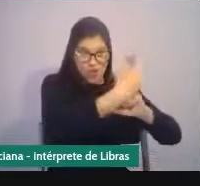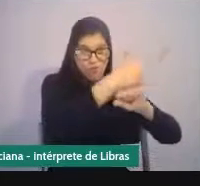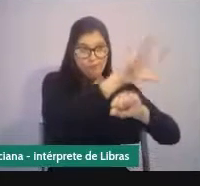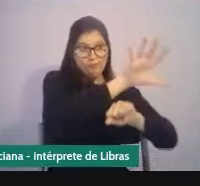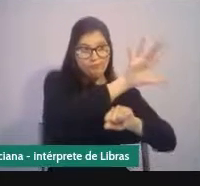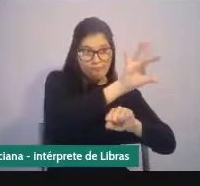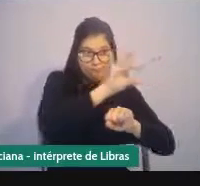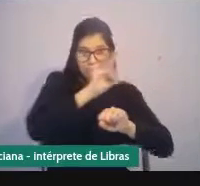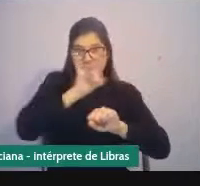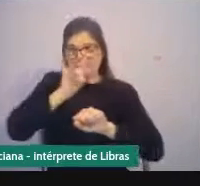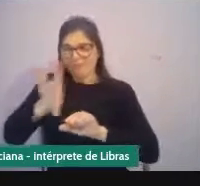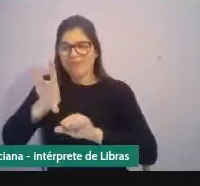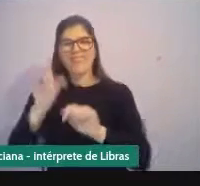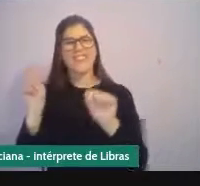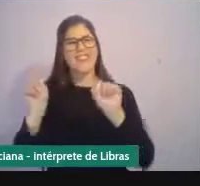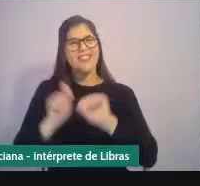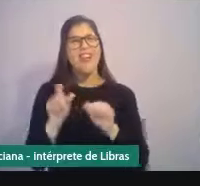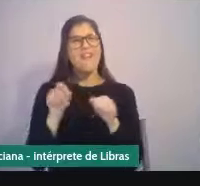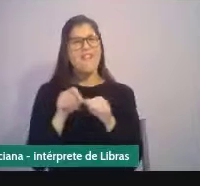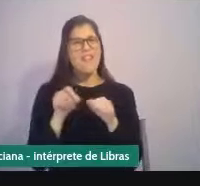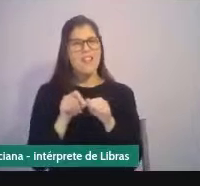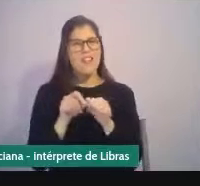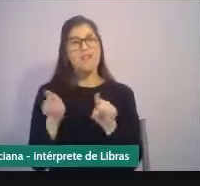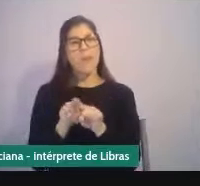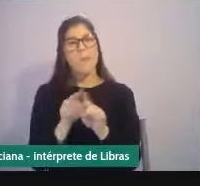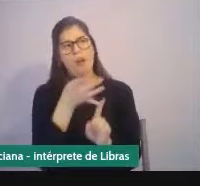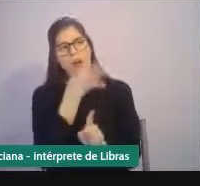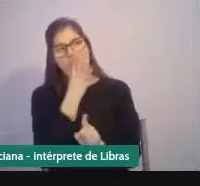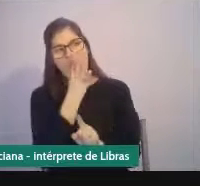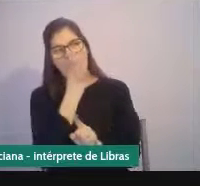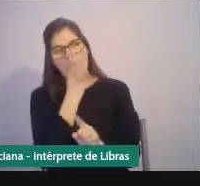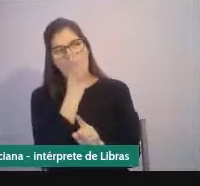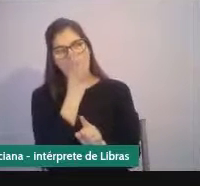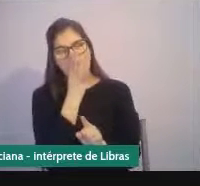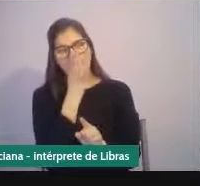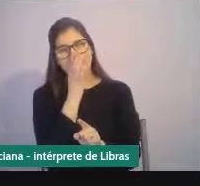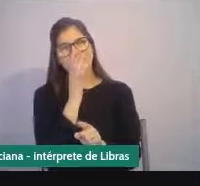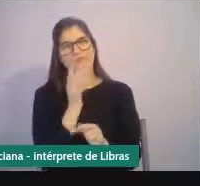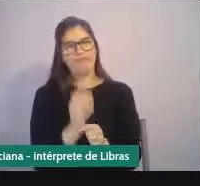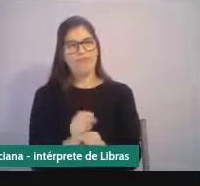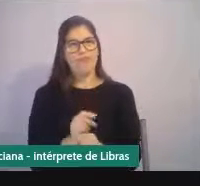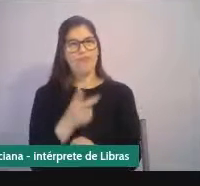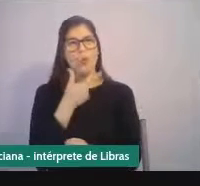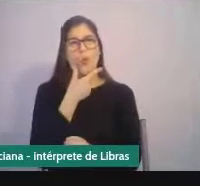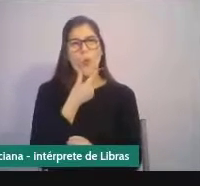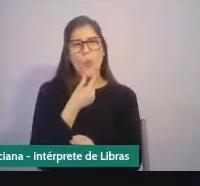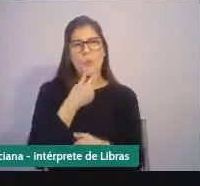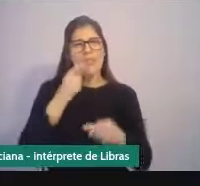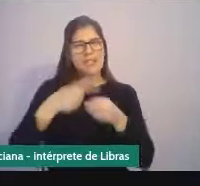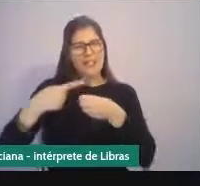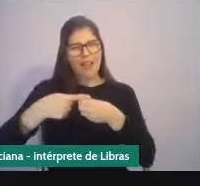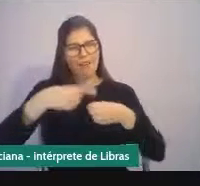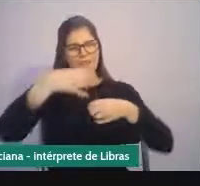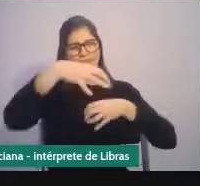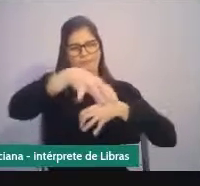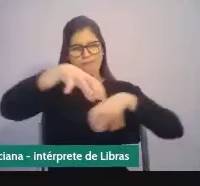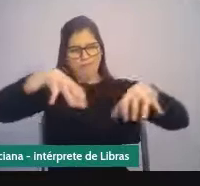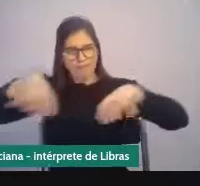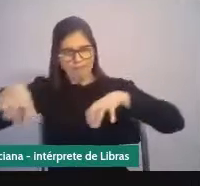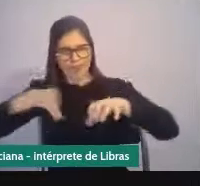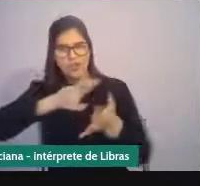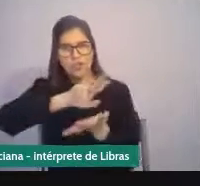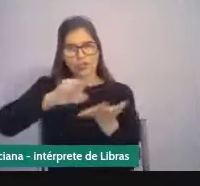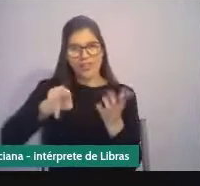como o outro professor faz na mesma área que ele é de Araranguá e o professor é de Xanxerê. A professora do